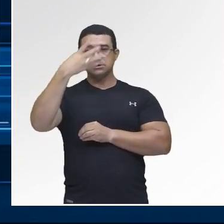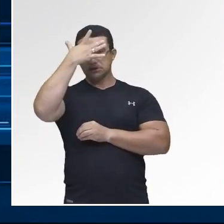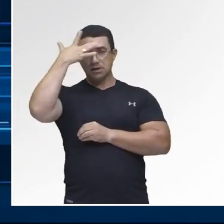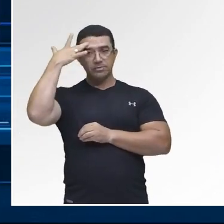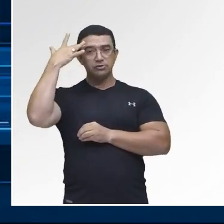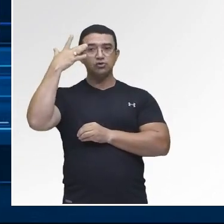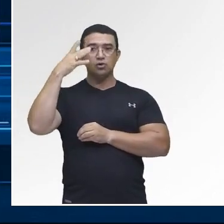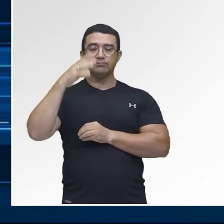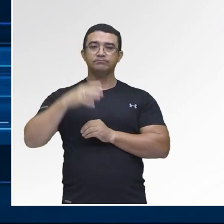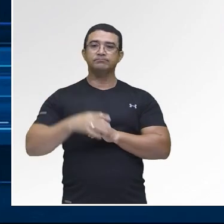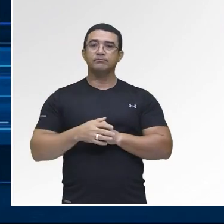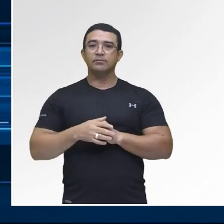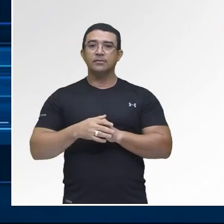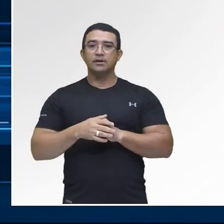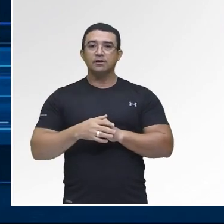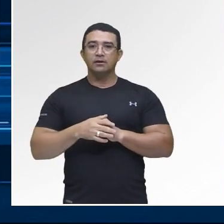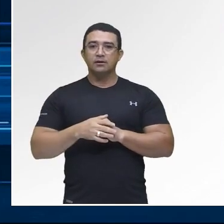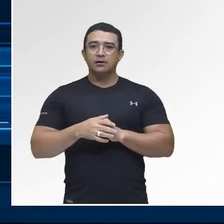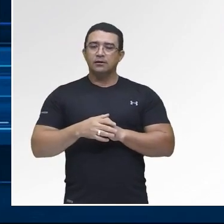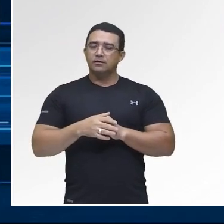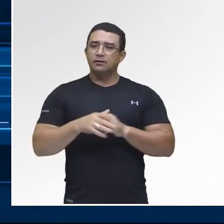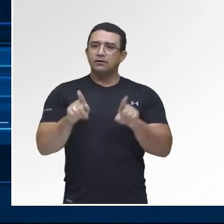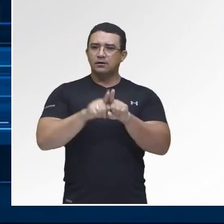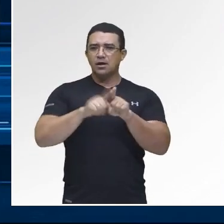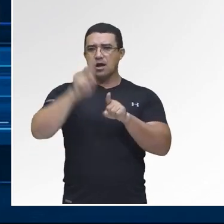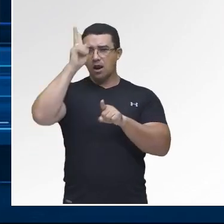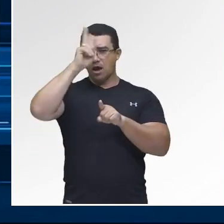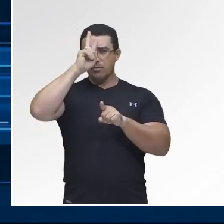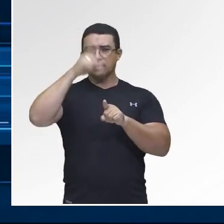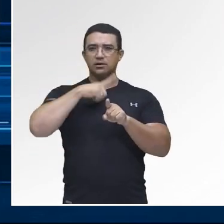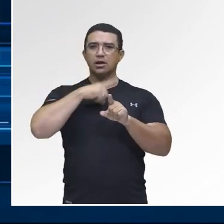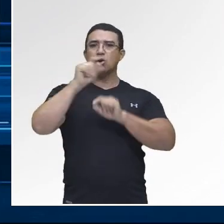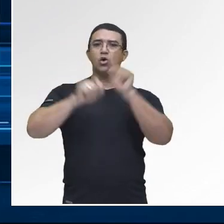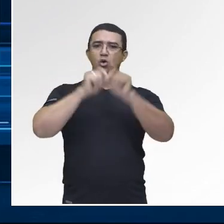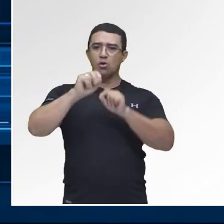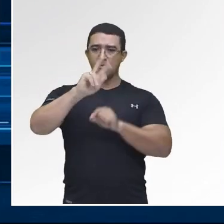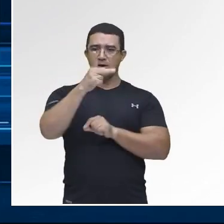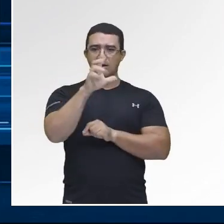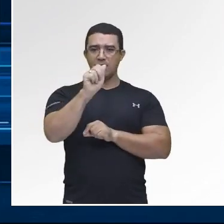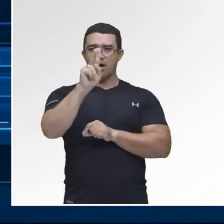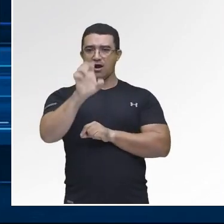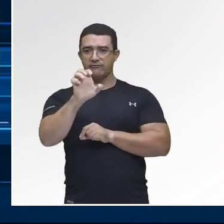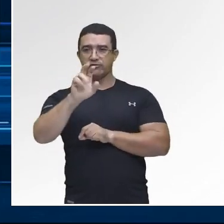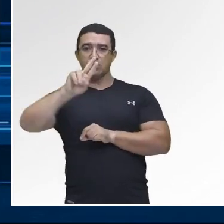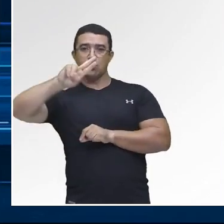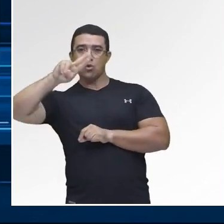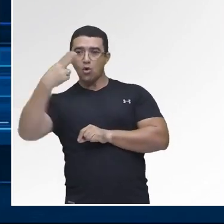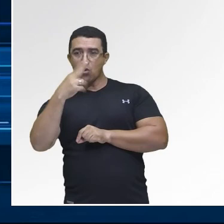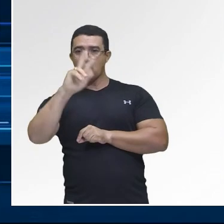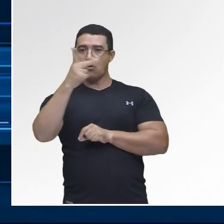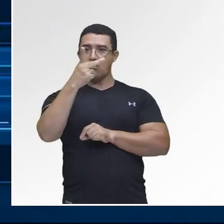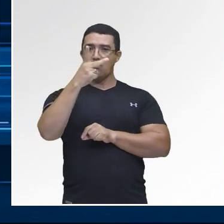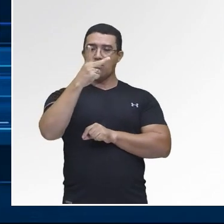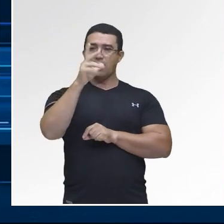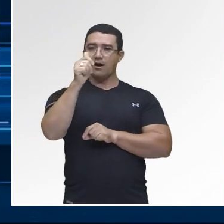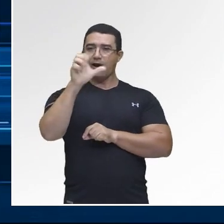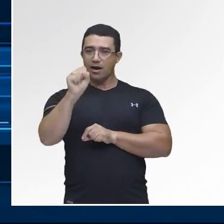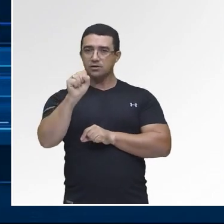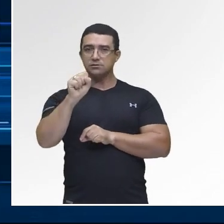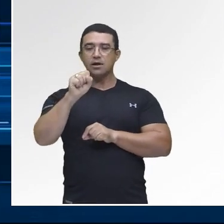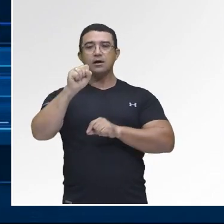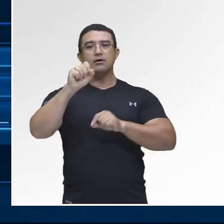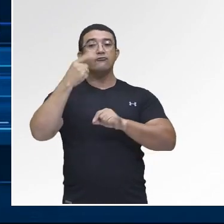No mais, né, lembrando que eu tenho a forma have or has, a gente tem que atentar para as